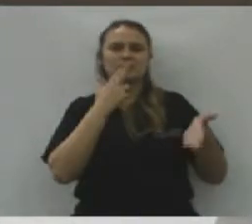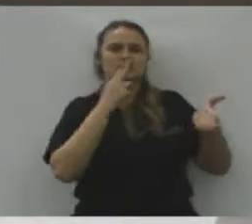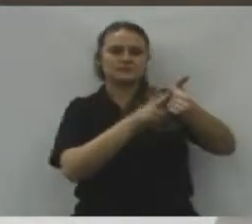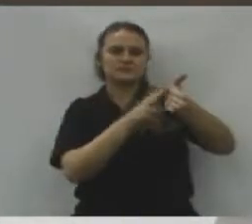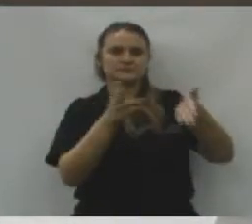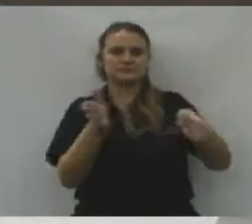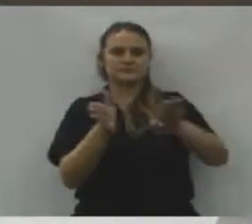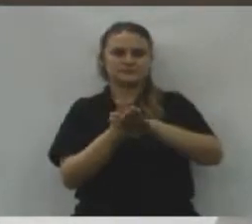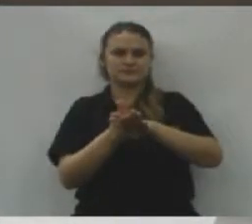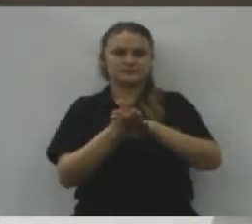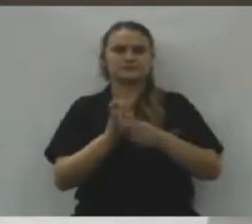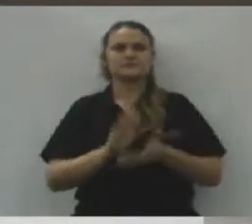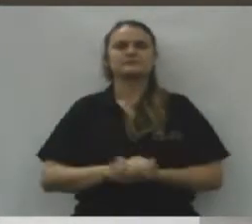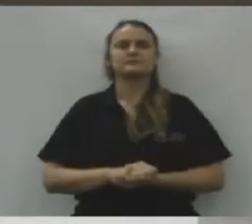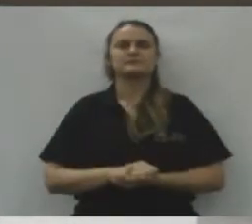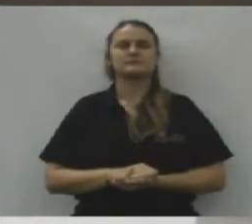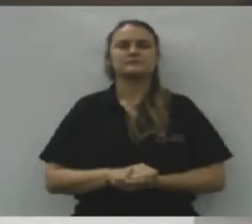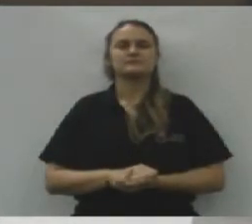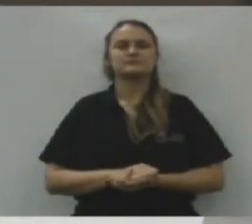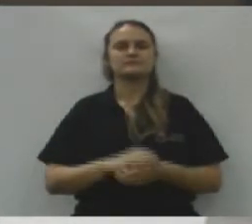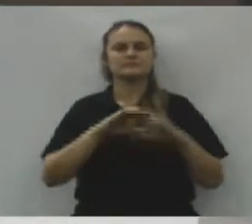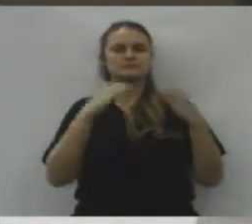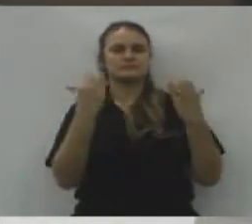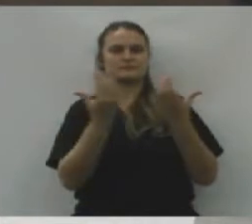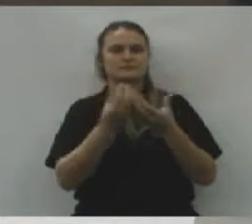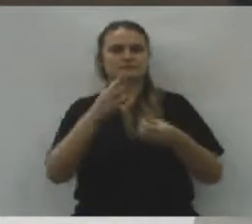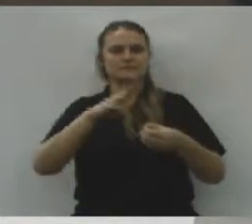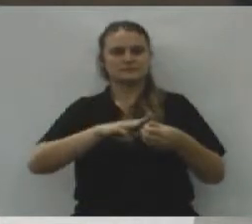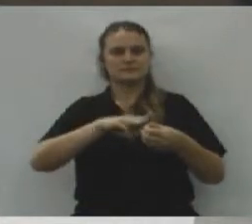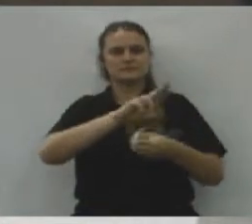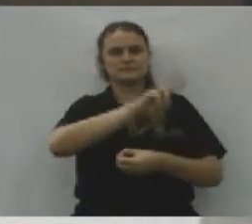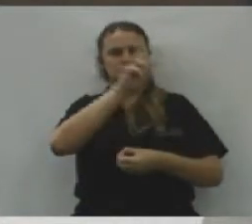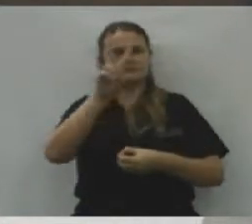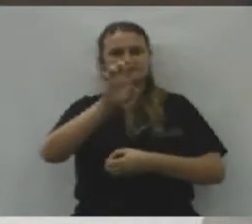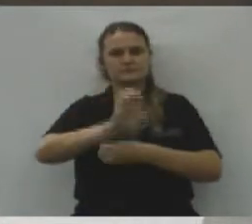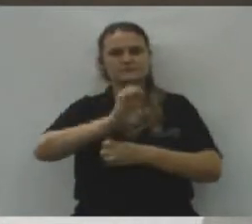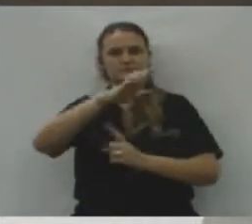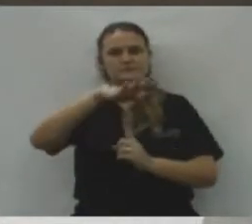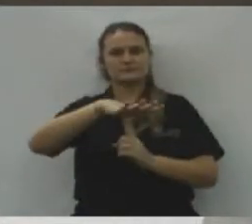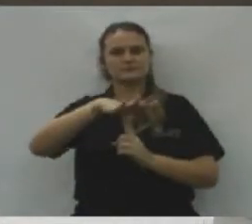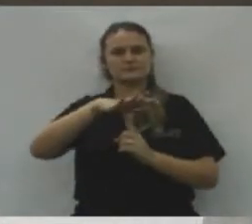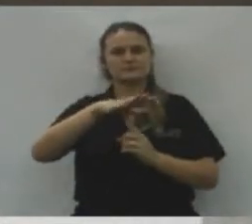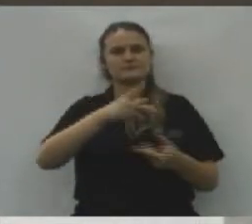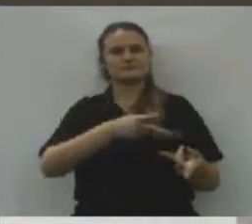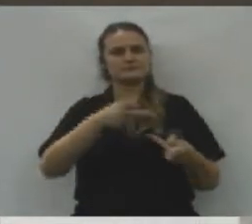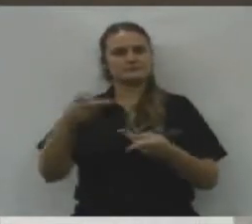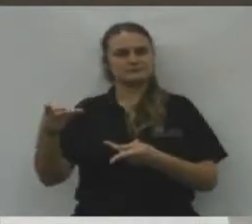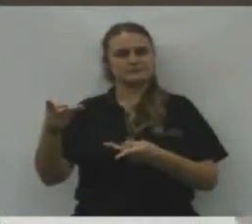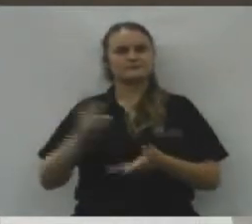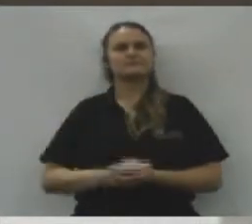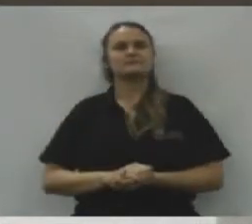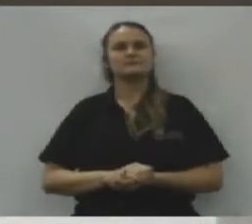Correspondências recebidas. Câmara Municipal União da Vitória, Estado do Paraná, convite.